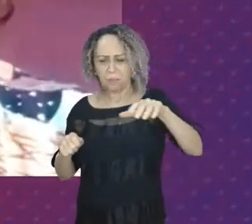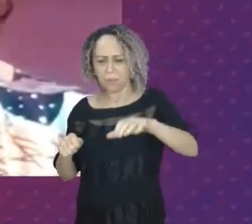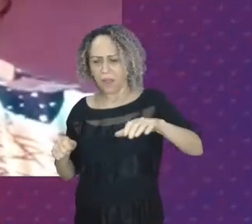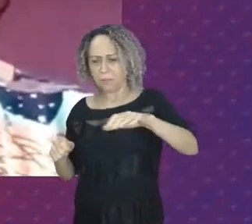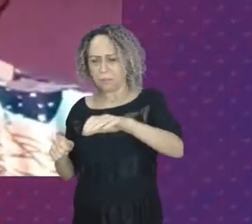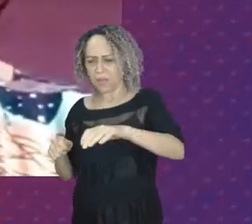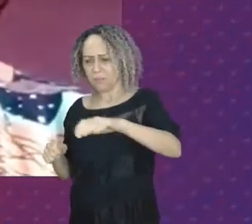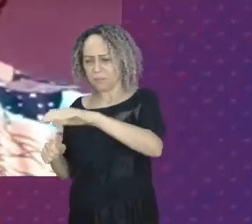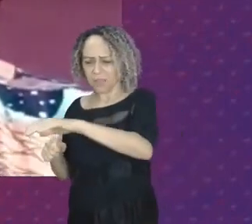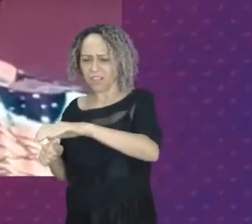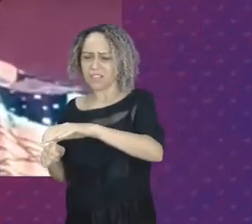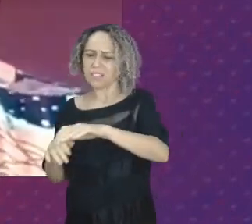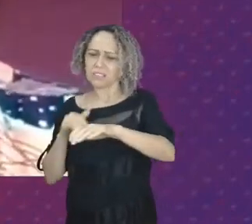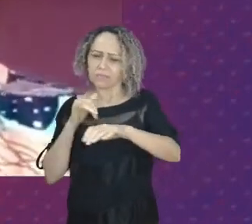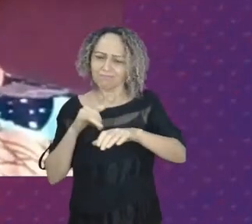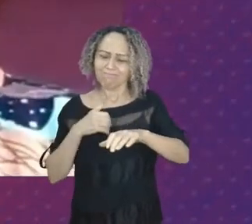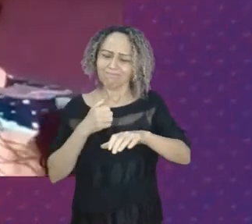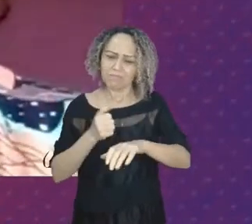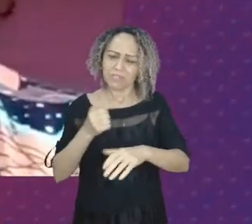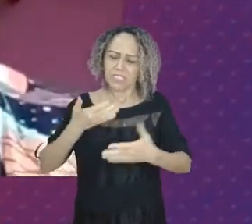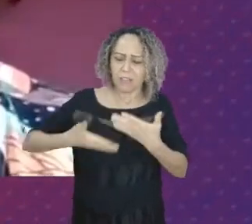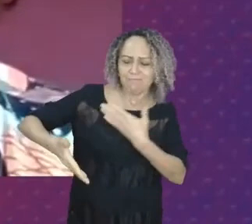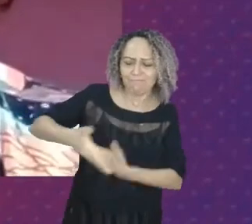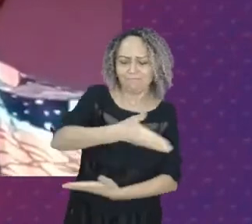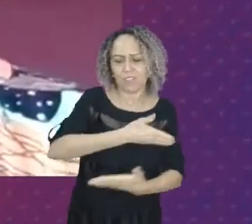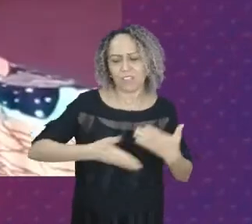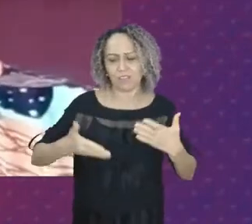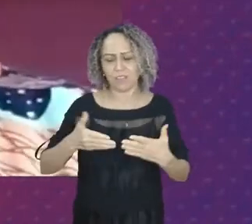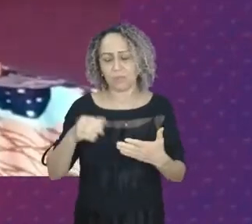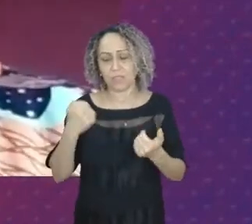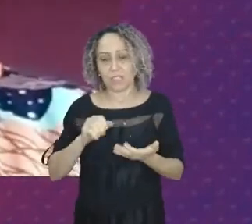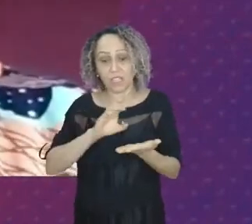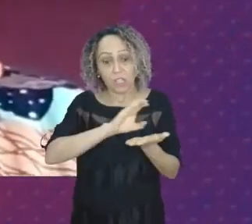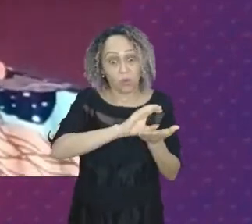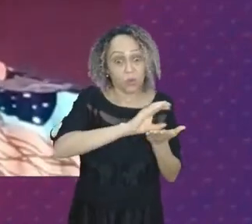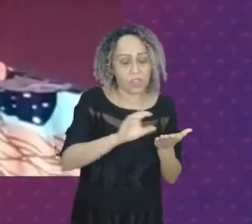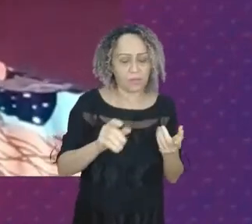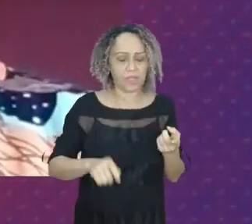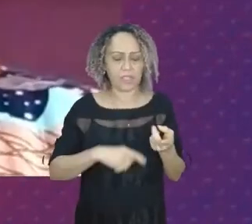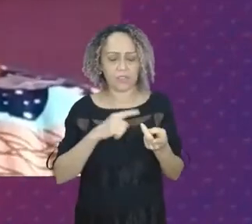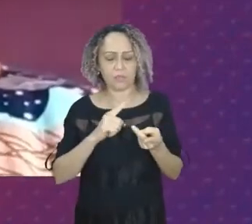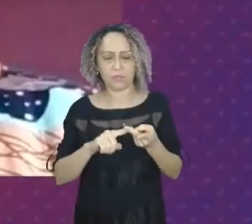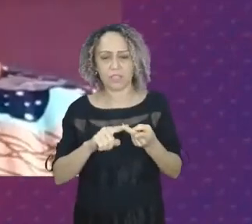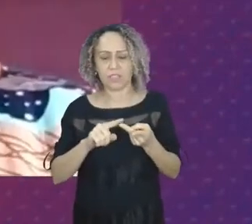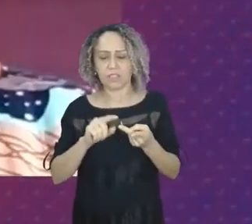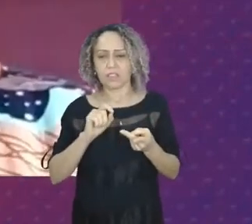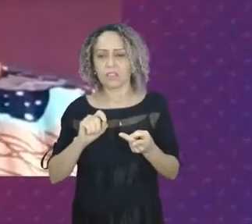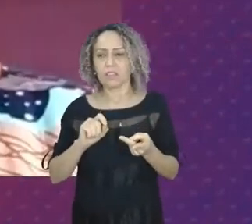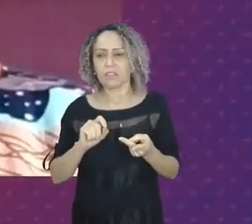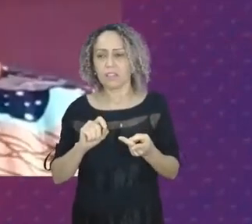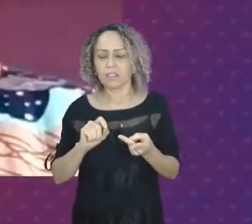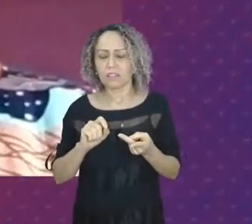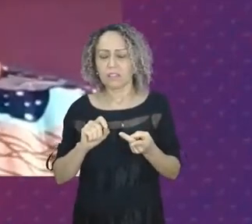precisa ser transversal, ela precisa ter orçamento, ela precisa estar dentro das